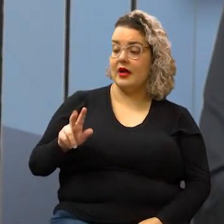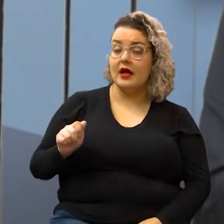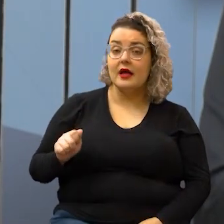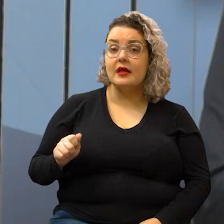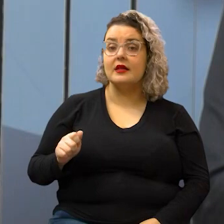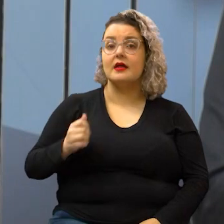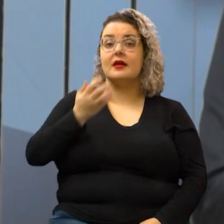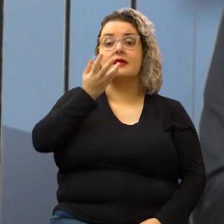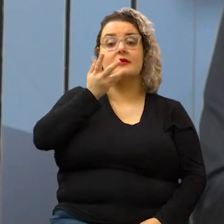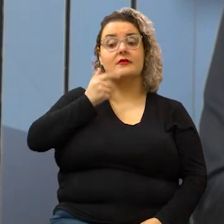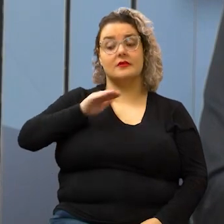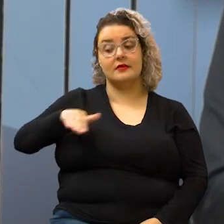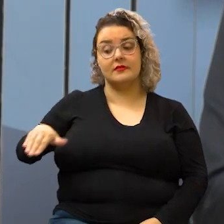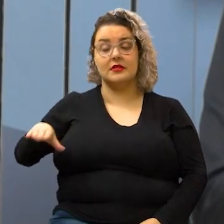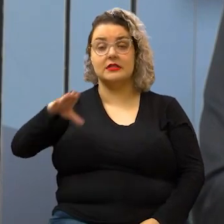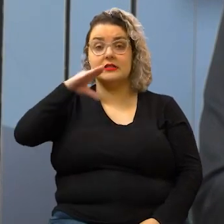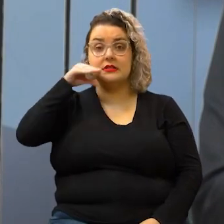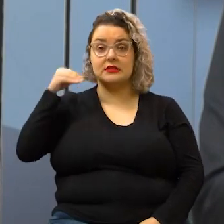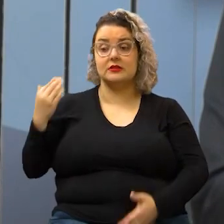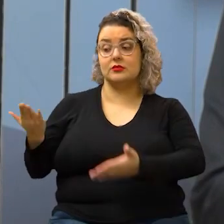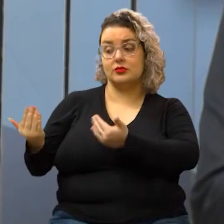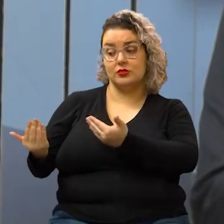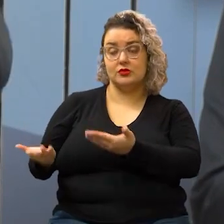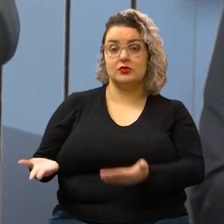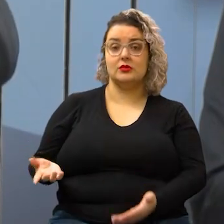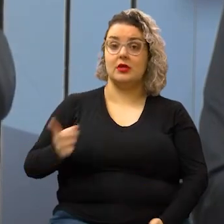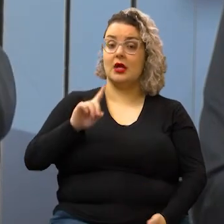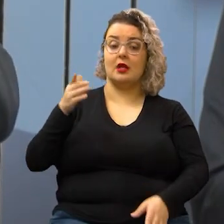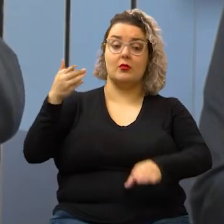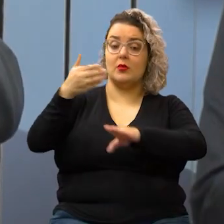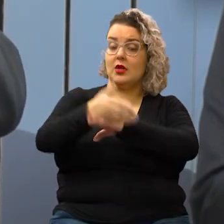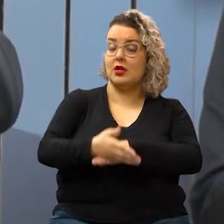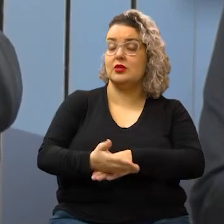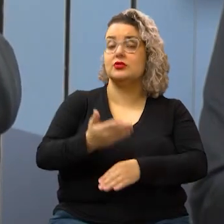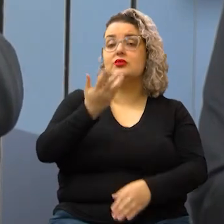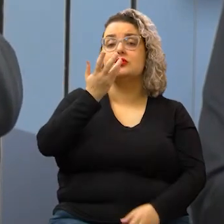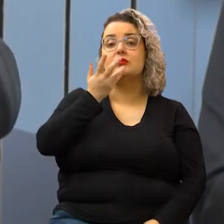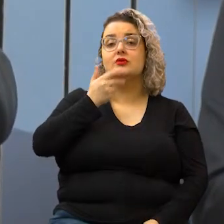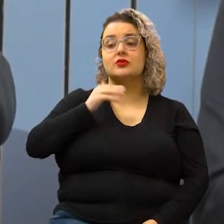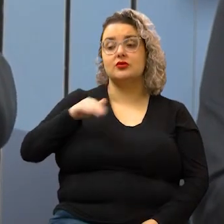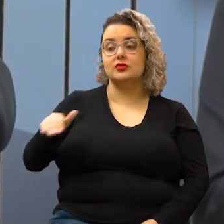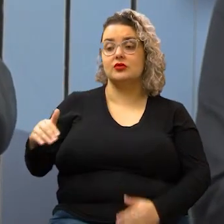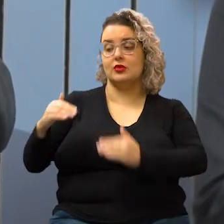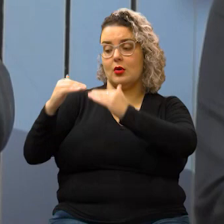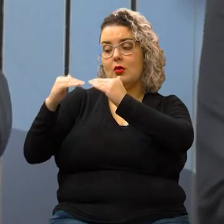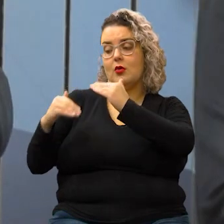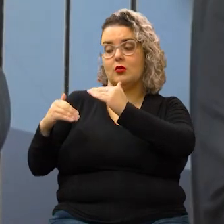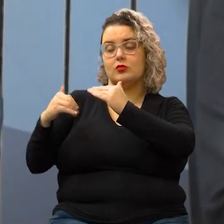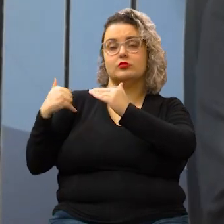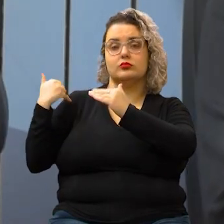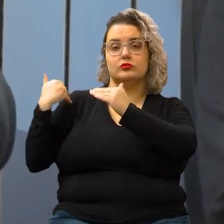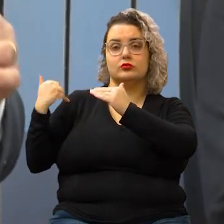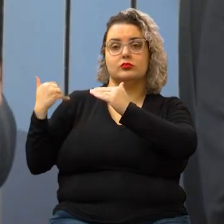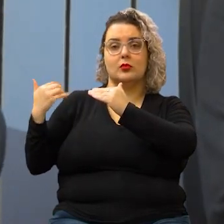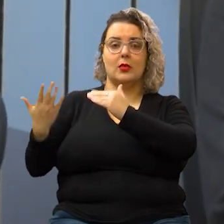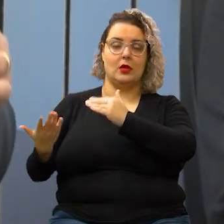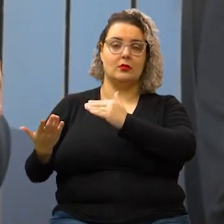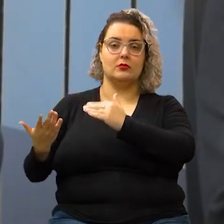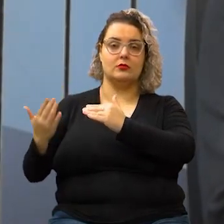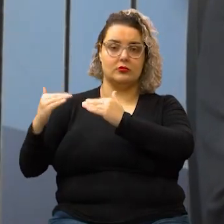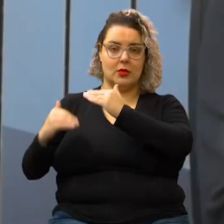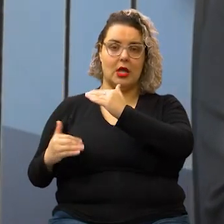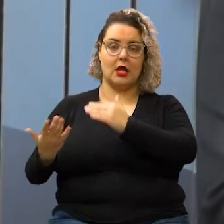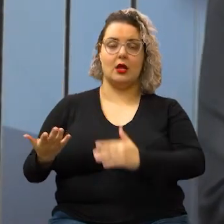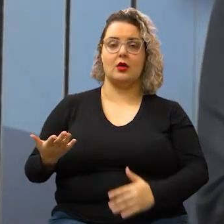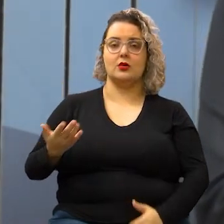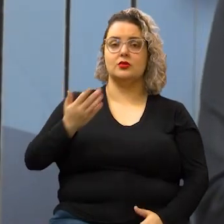da Juventude, que permitem ou não permitem o ingresso de menores, né, de adolescentes, de crianças em um determinado